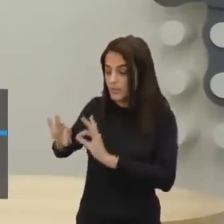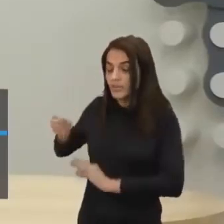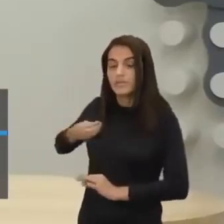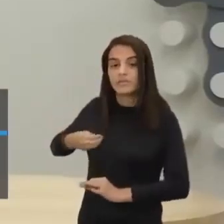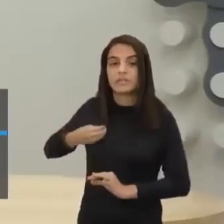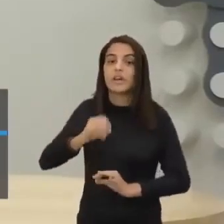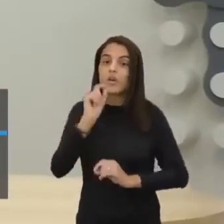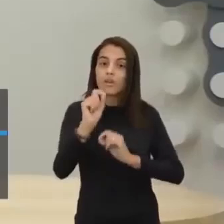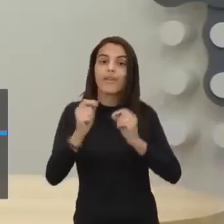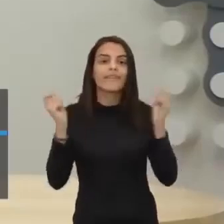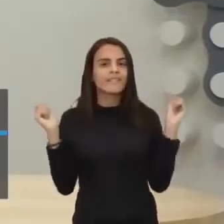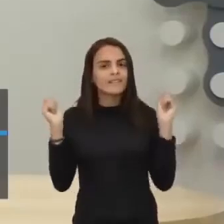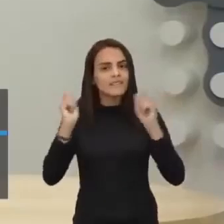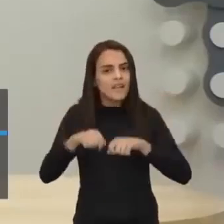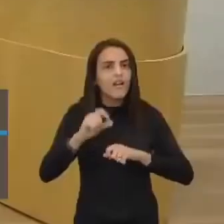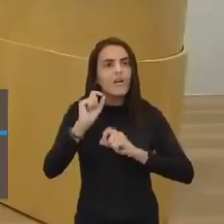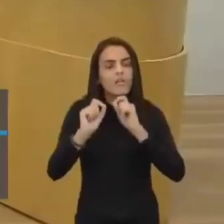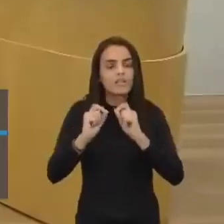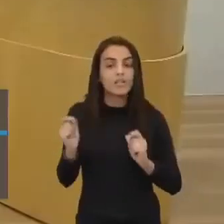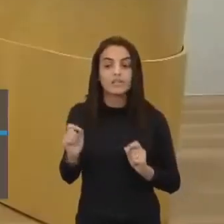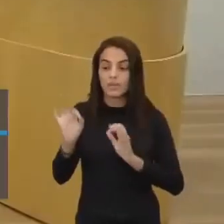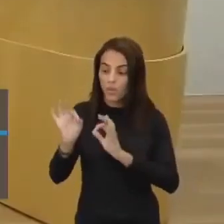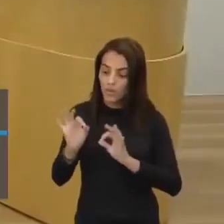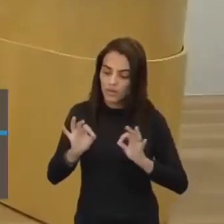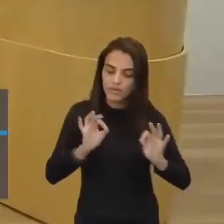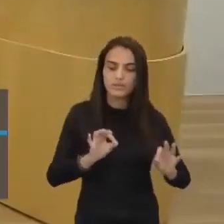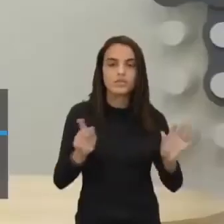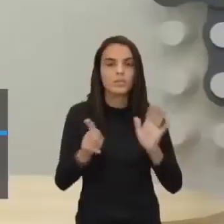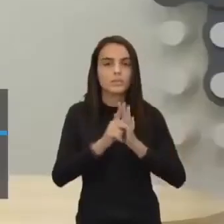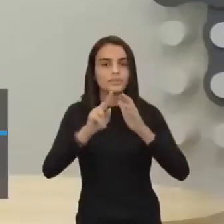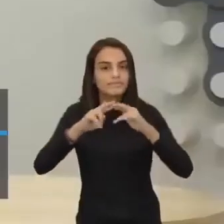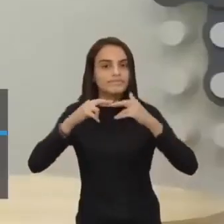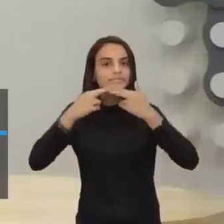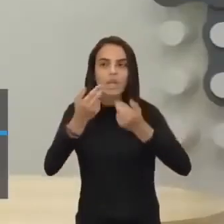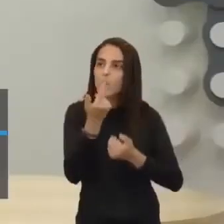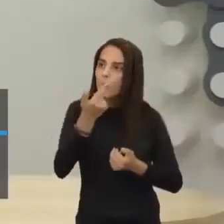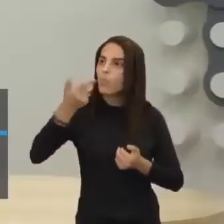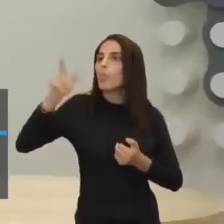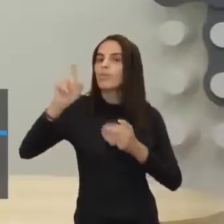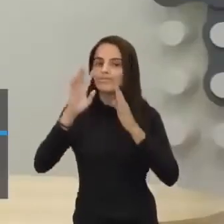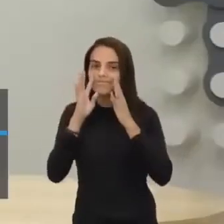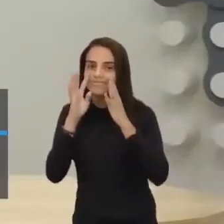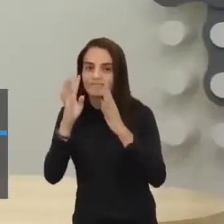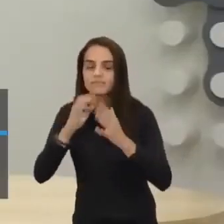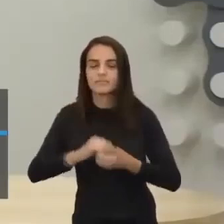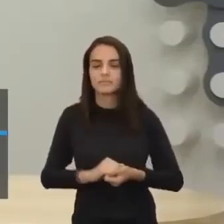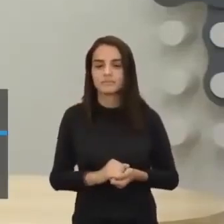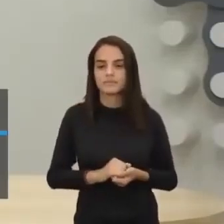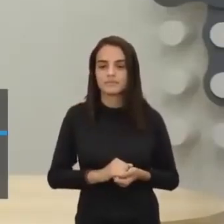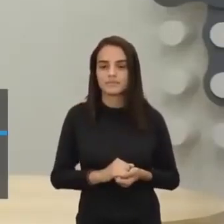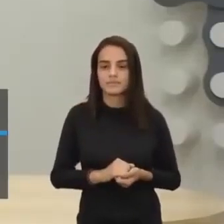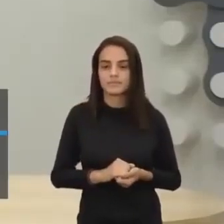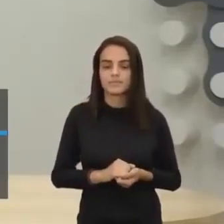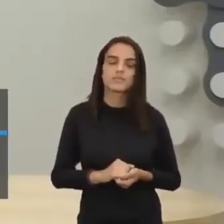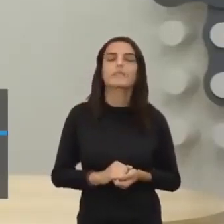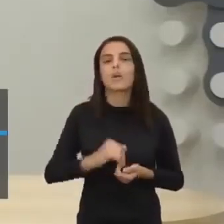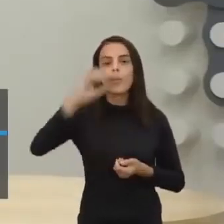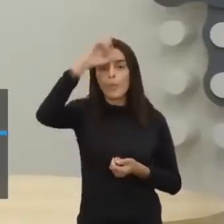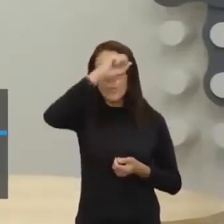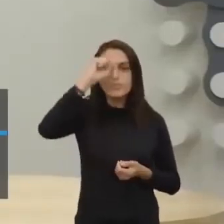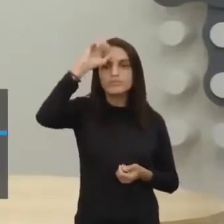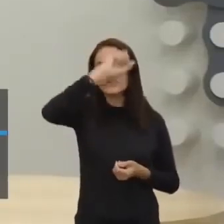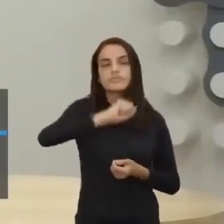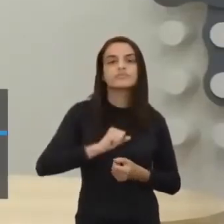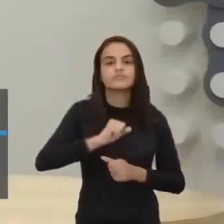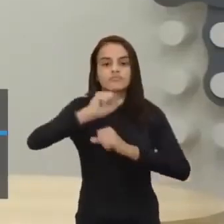aí possibilidades de organização dessa rede, né? E com outro foco, né, professor? Como você disse, que é realmente no aprender,